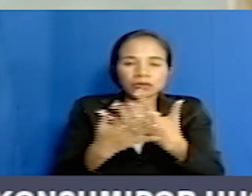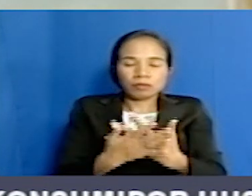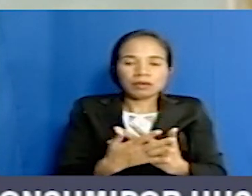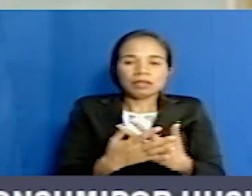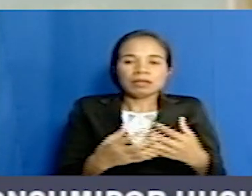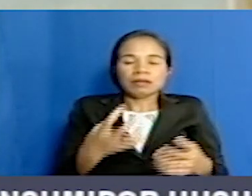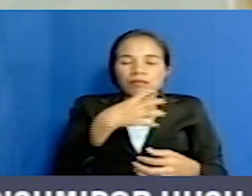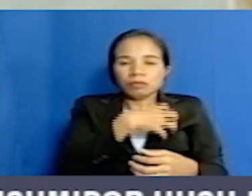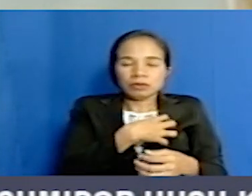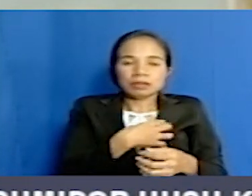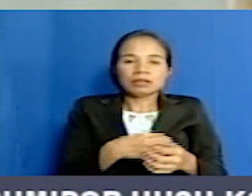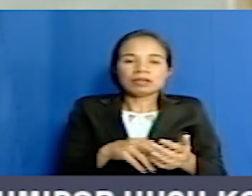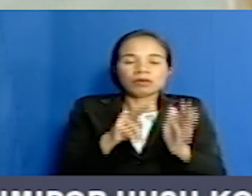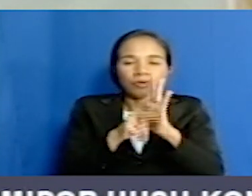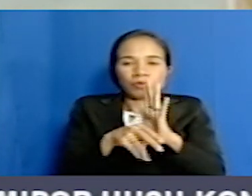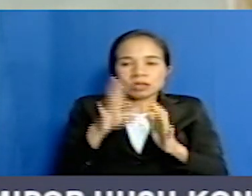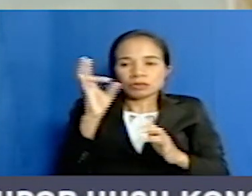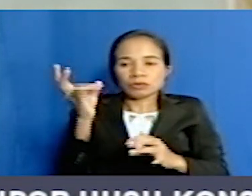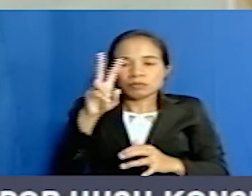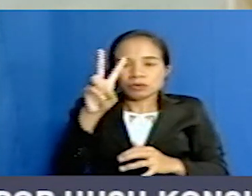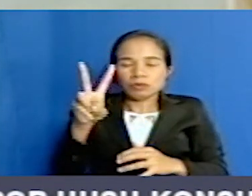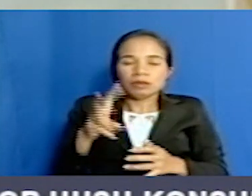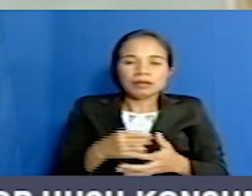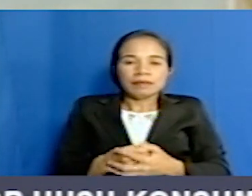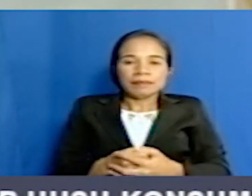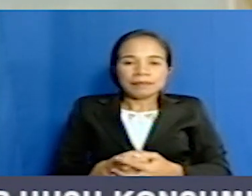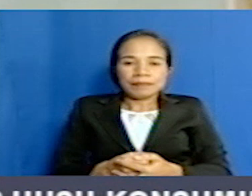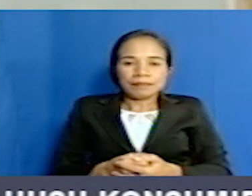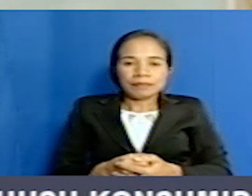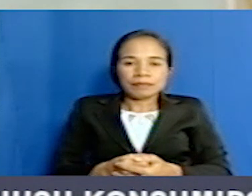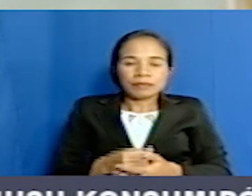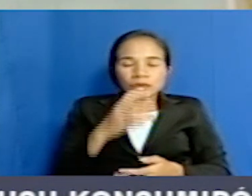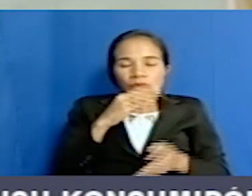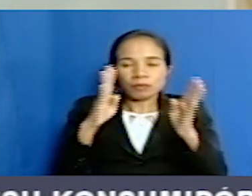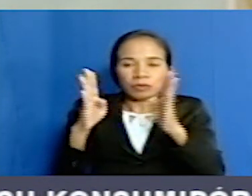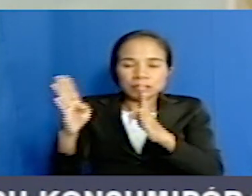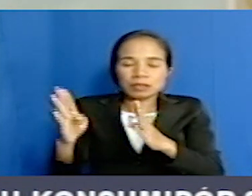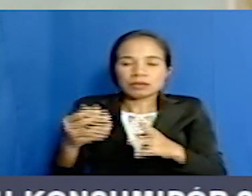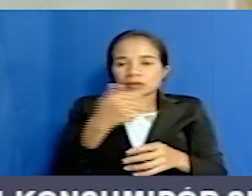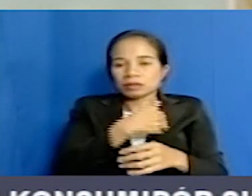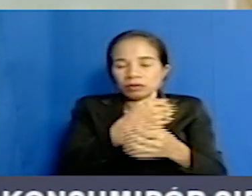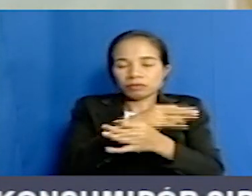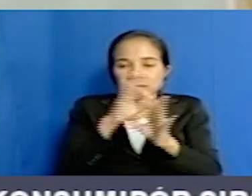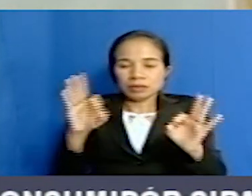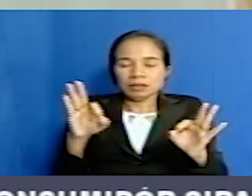durante 72 horas na laran no processo ida ne será